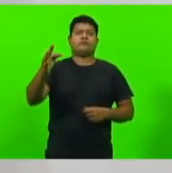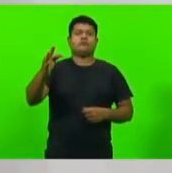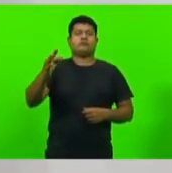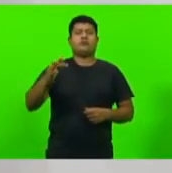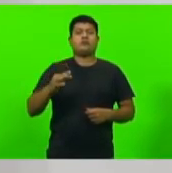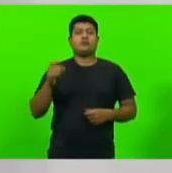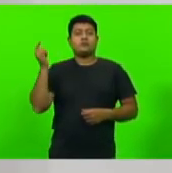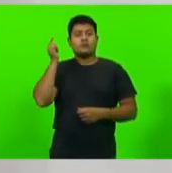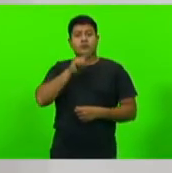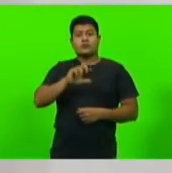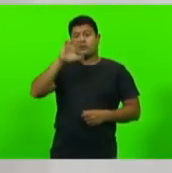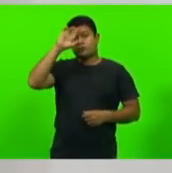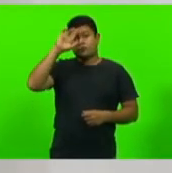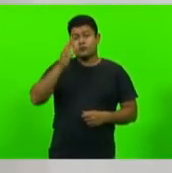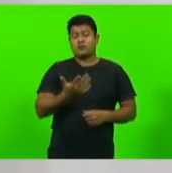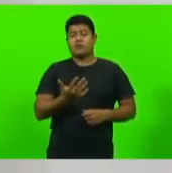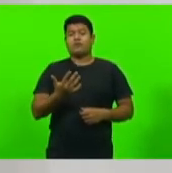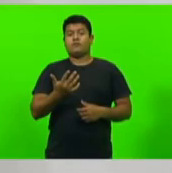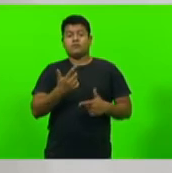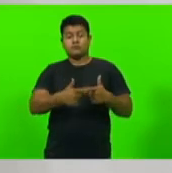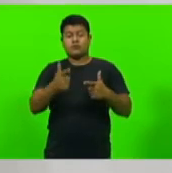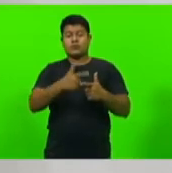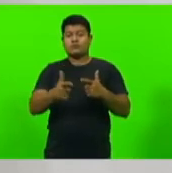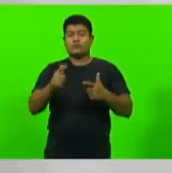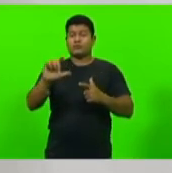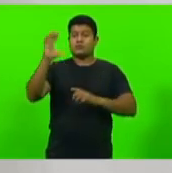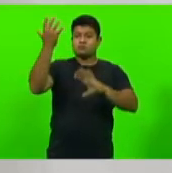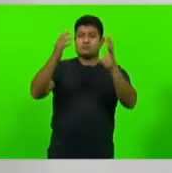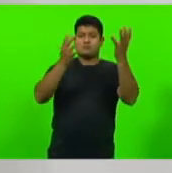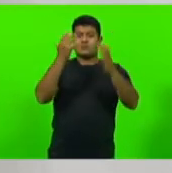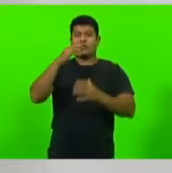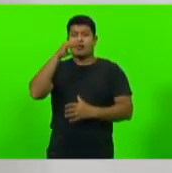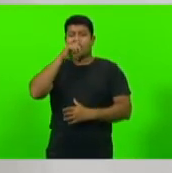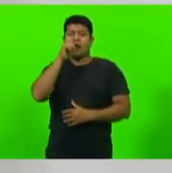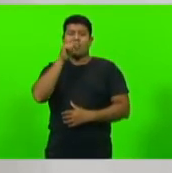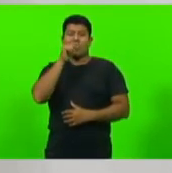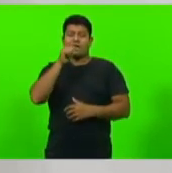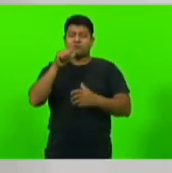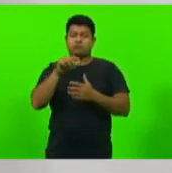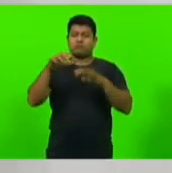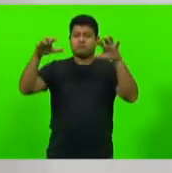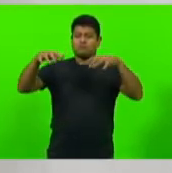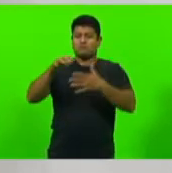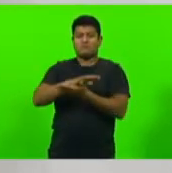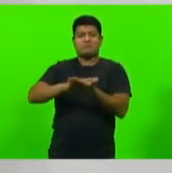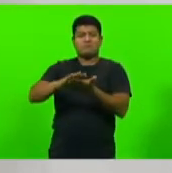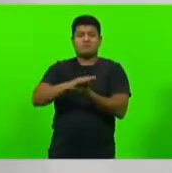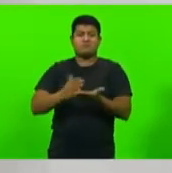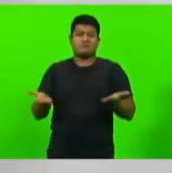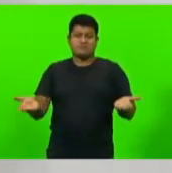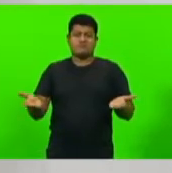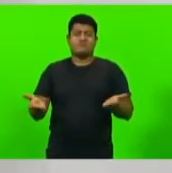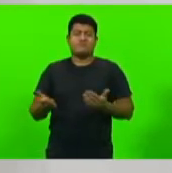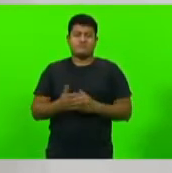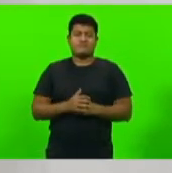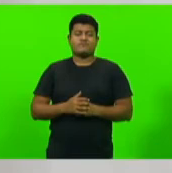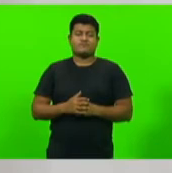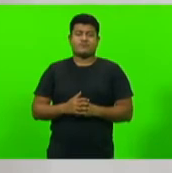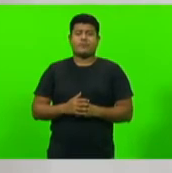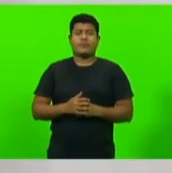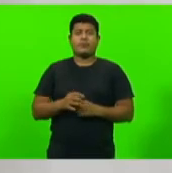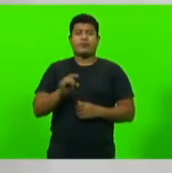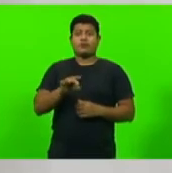as distorções climáticas que vão continuar em Santa Catarina, e nós não podemos só ficar tratando em